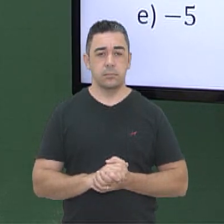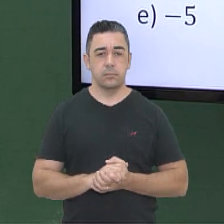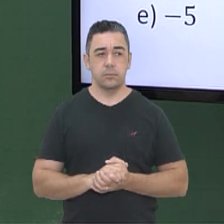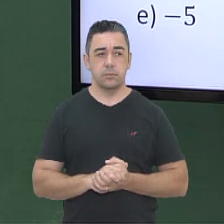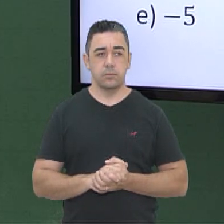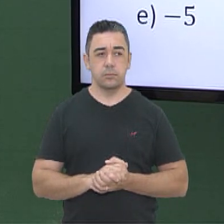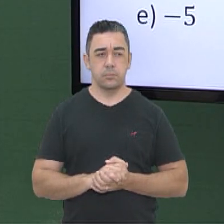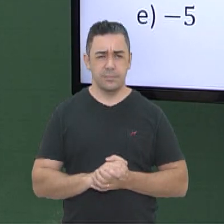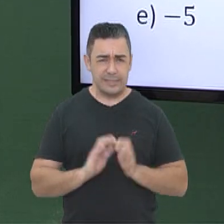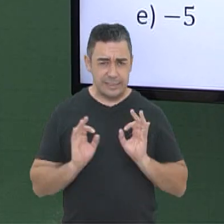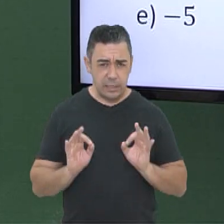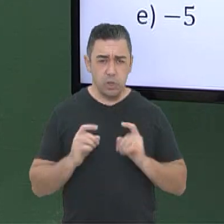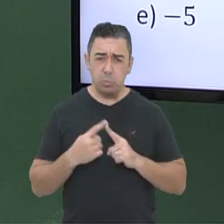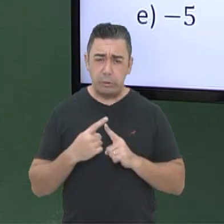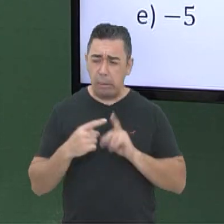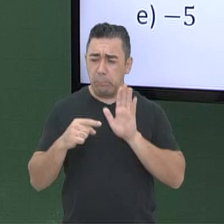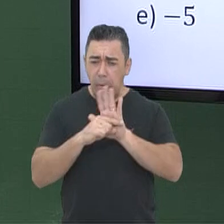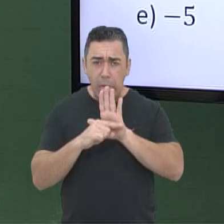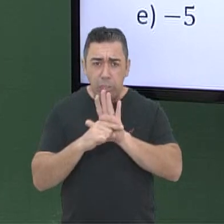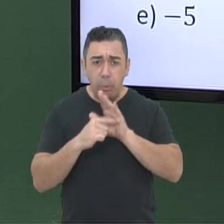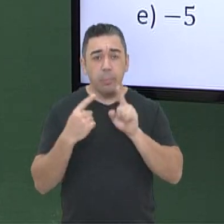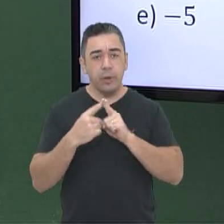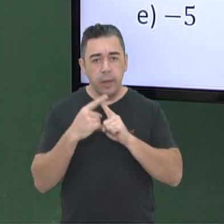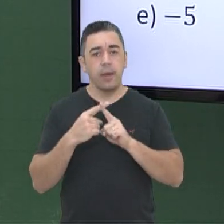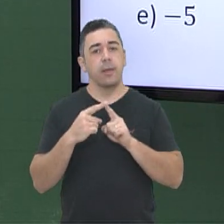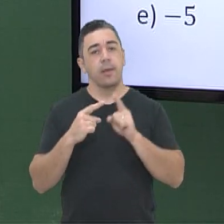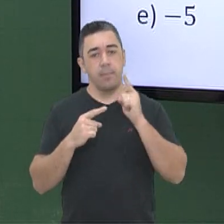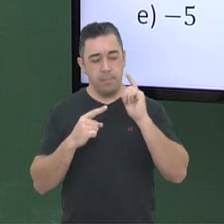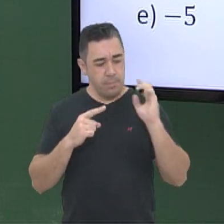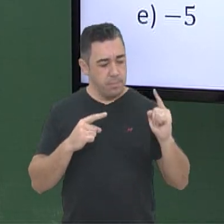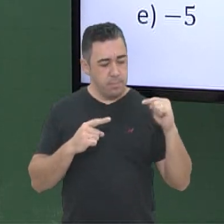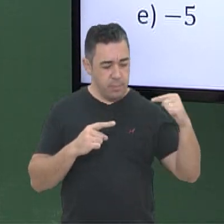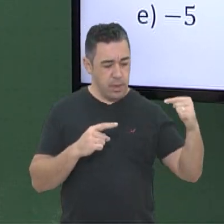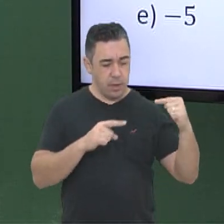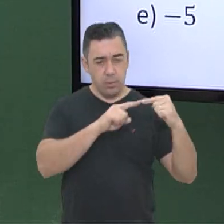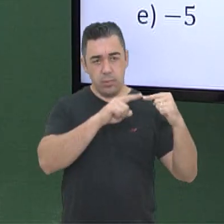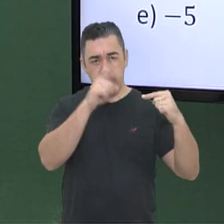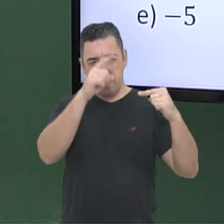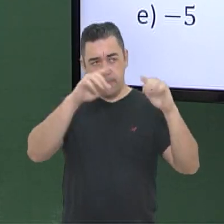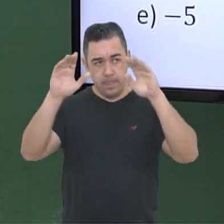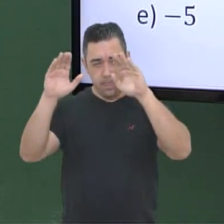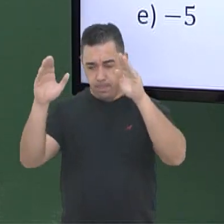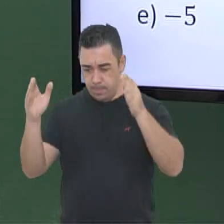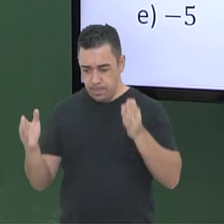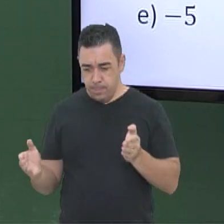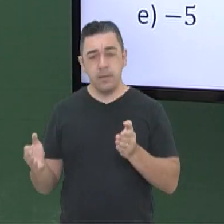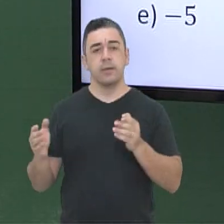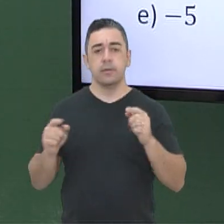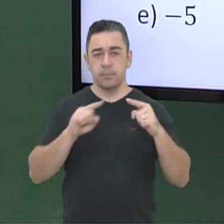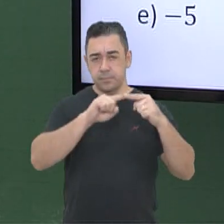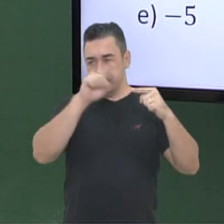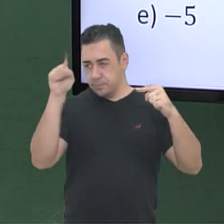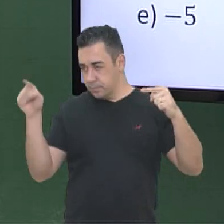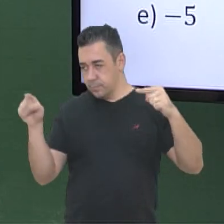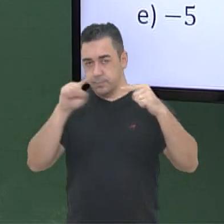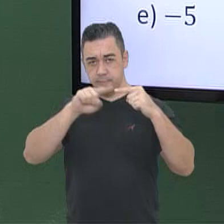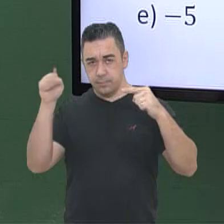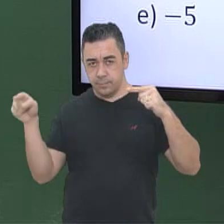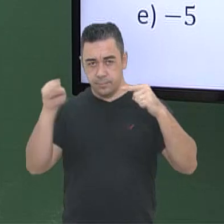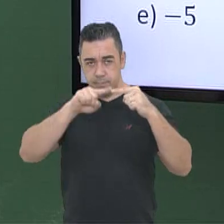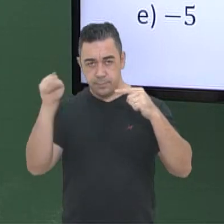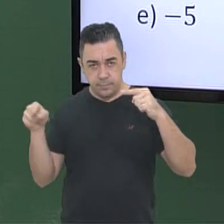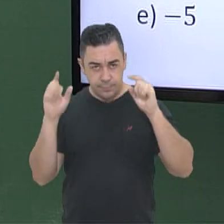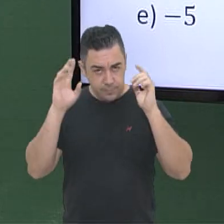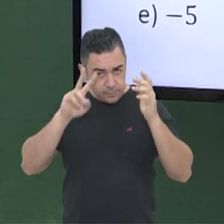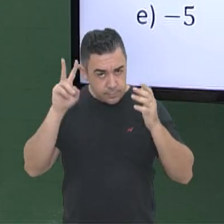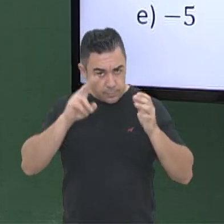raiz de 10. Por que menos, professor? Porque, ó, é como se eu tivesse aqui um parênteses, esse menos tudo isso.